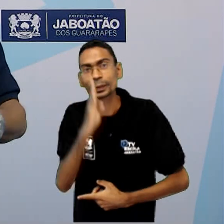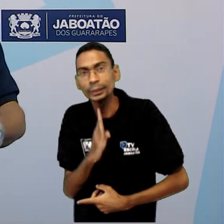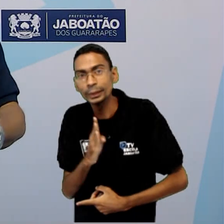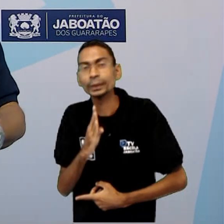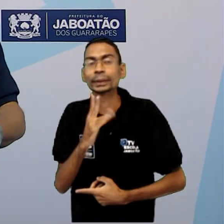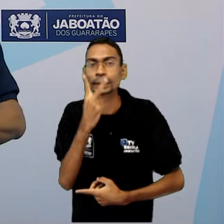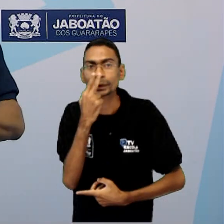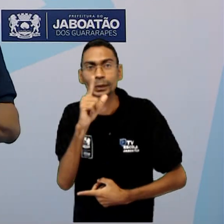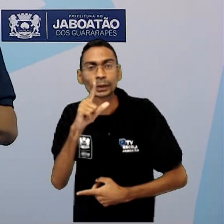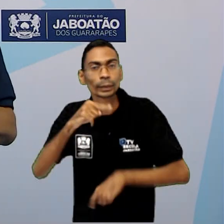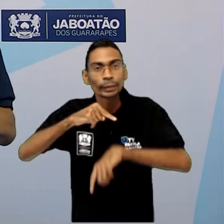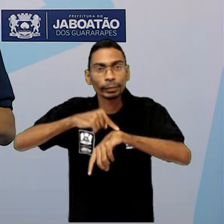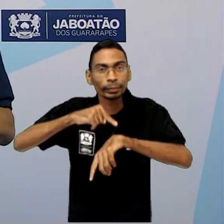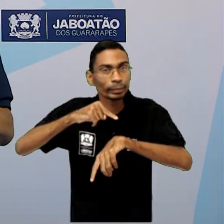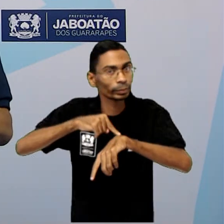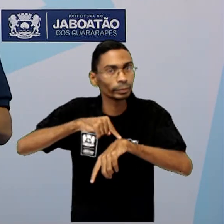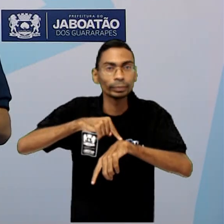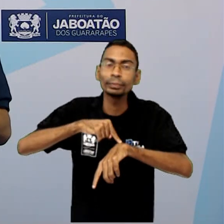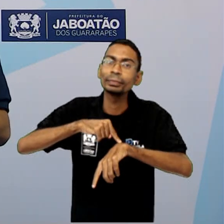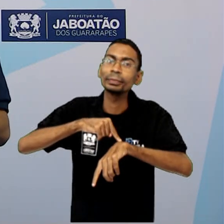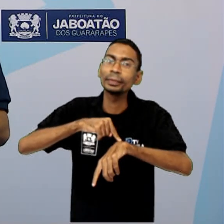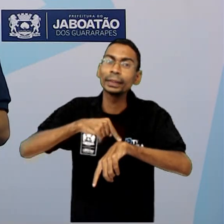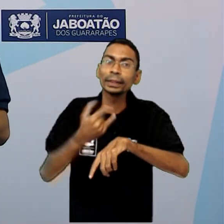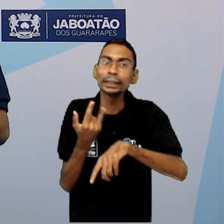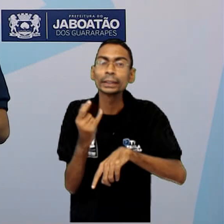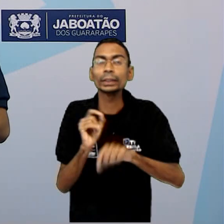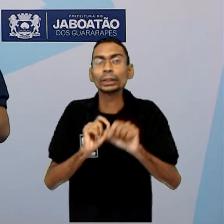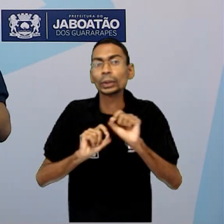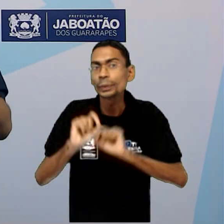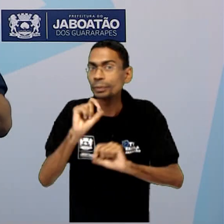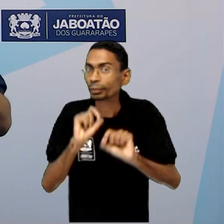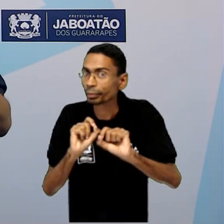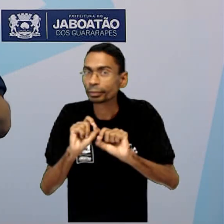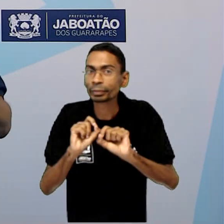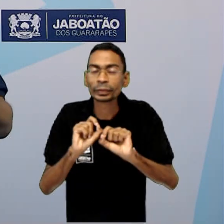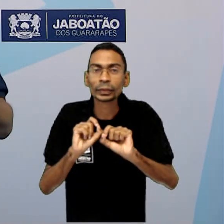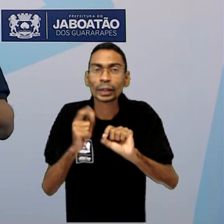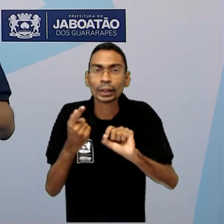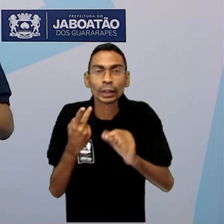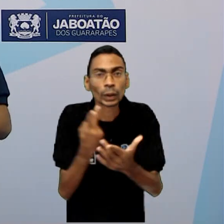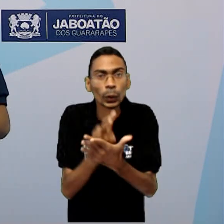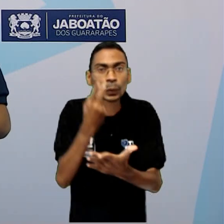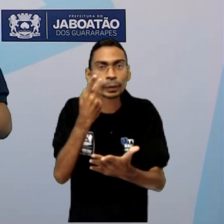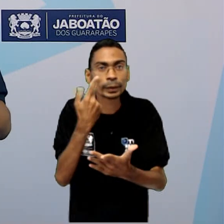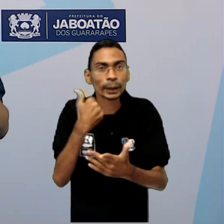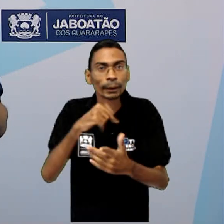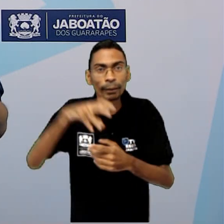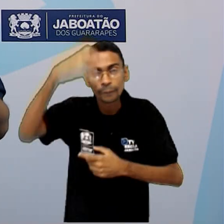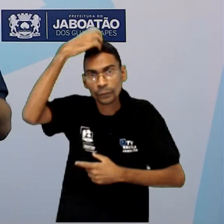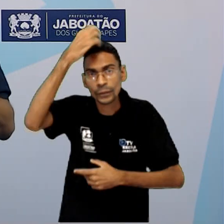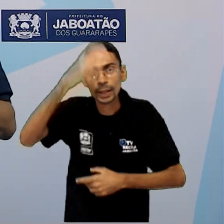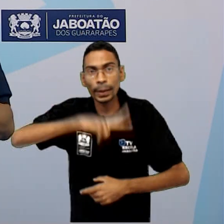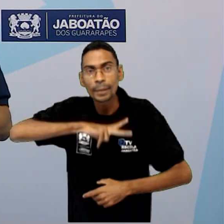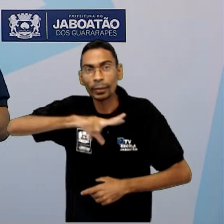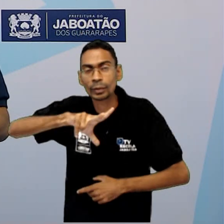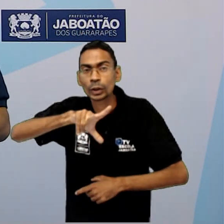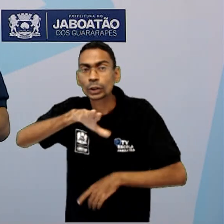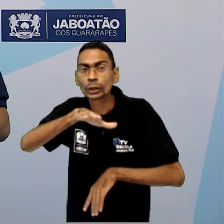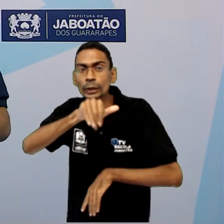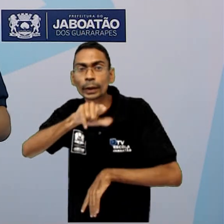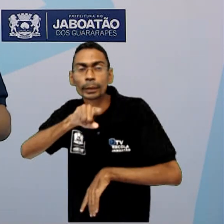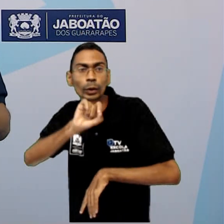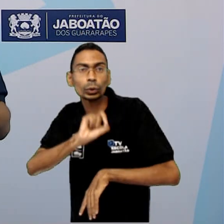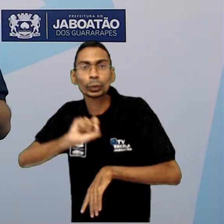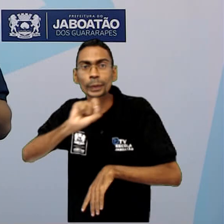mesmo tempo, de uma vez só. Então, como é que ela fez? O rei de Portugal chama alguns